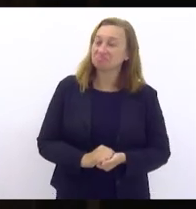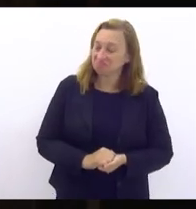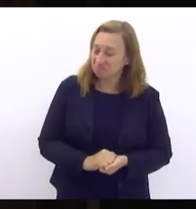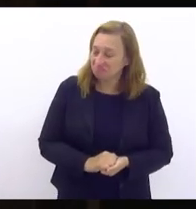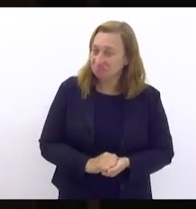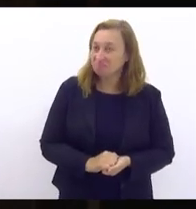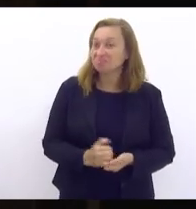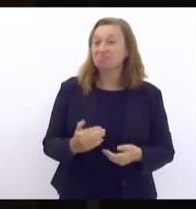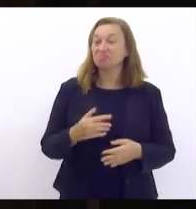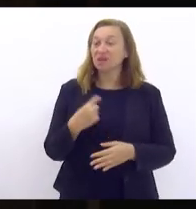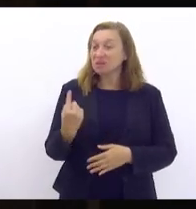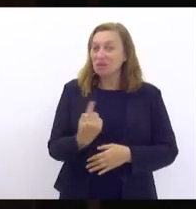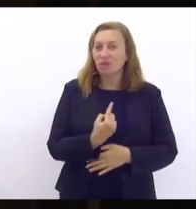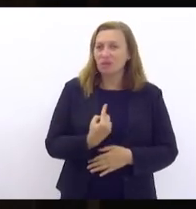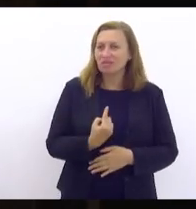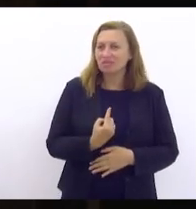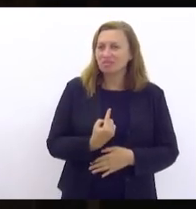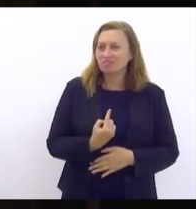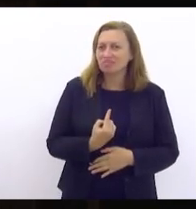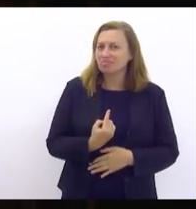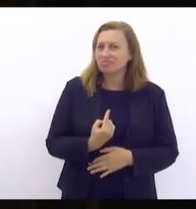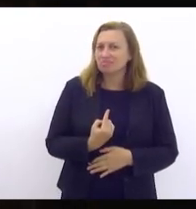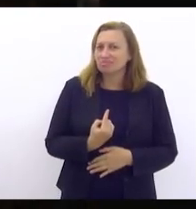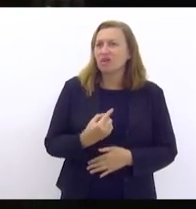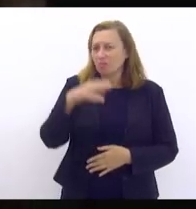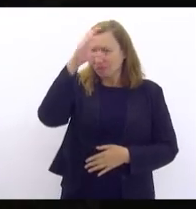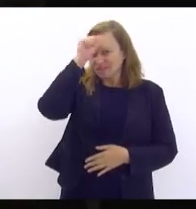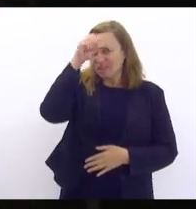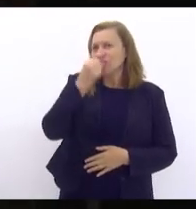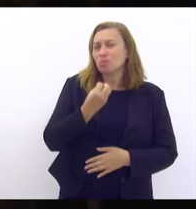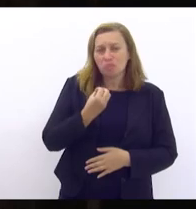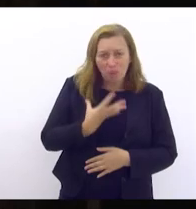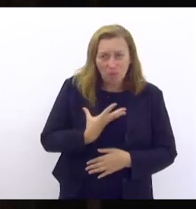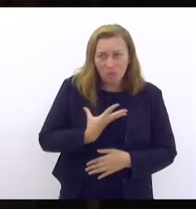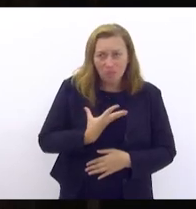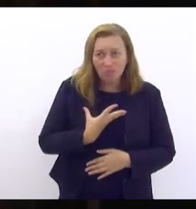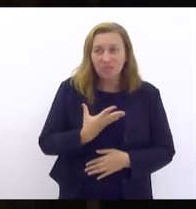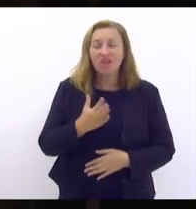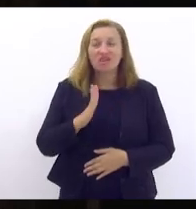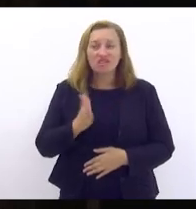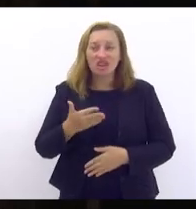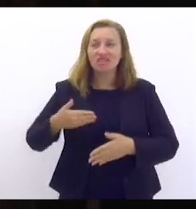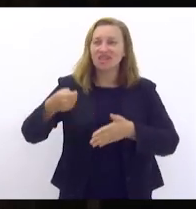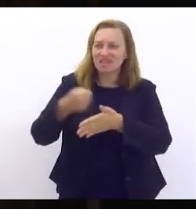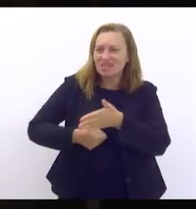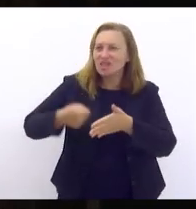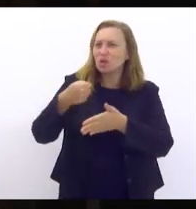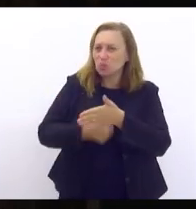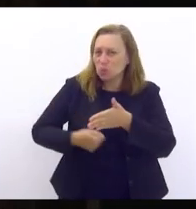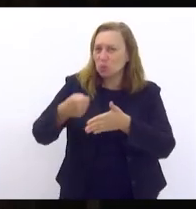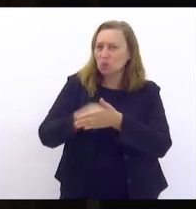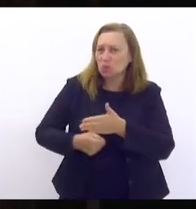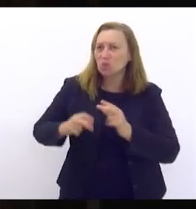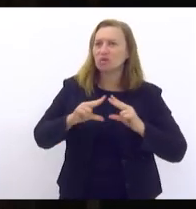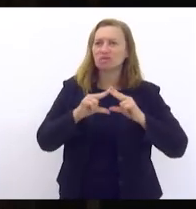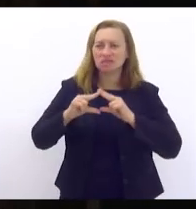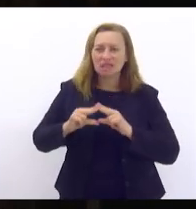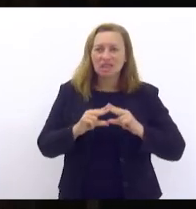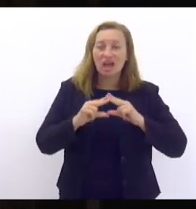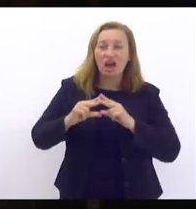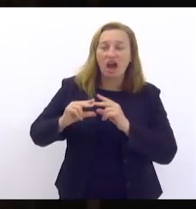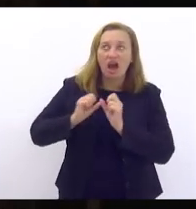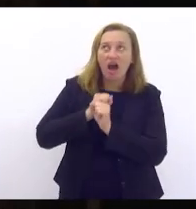feita para todos nós aqui foi foi do aprendizado muito grande a gente que já vem nessa luta aí da reciclagem aí há vários